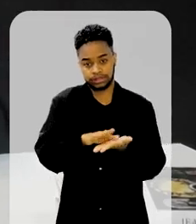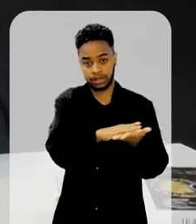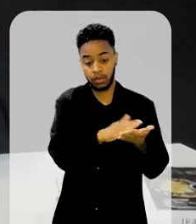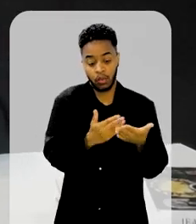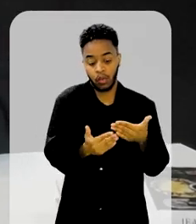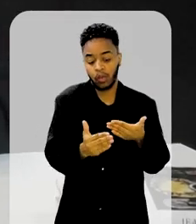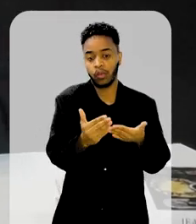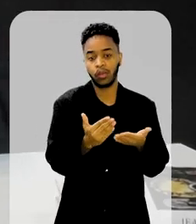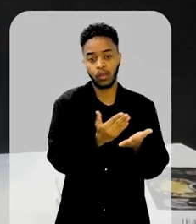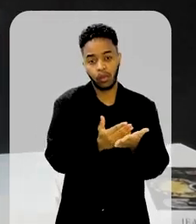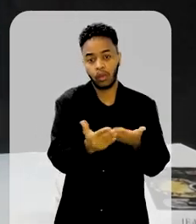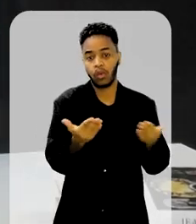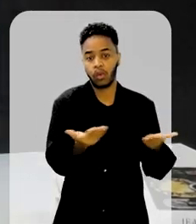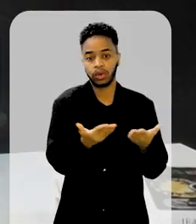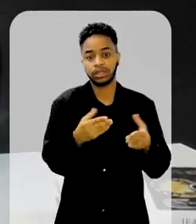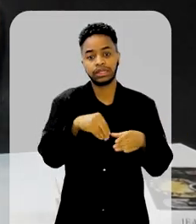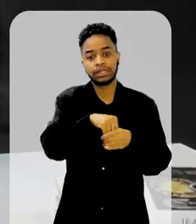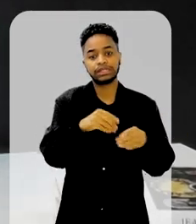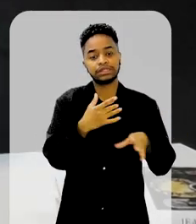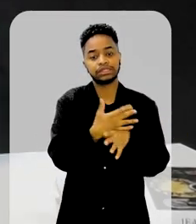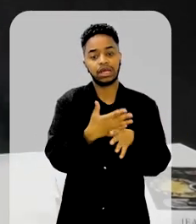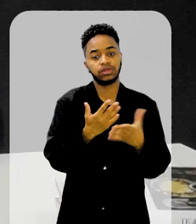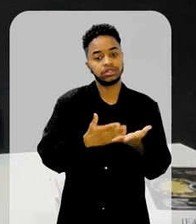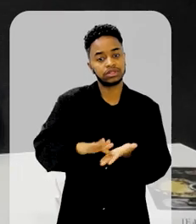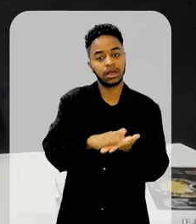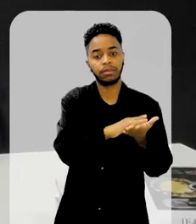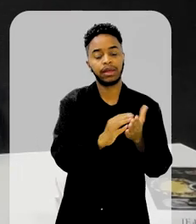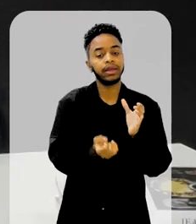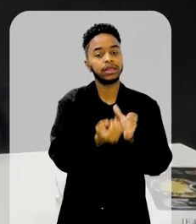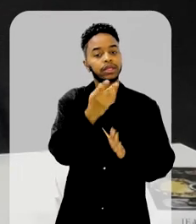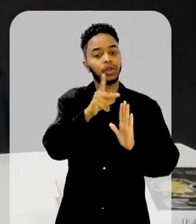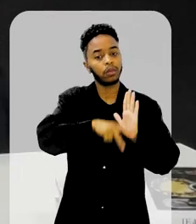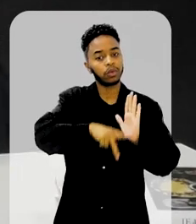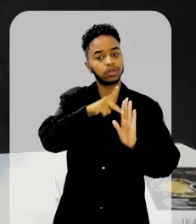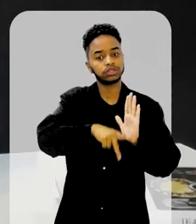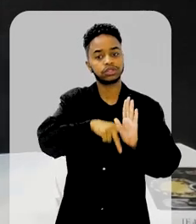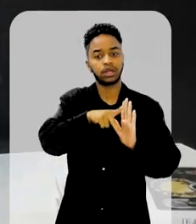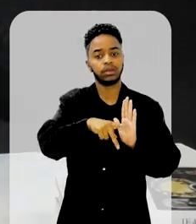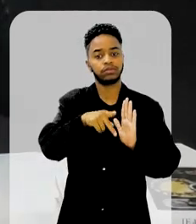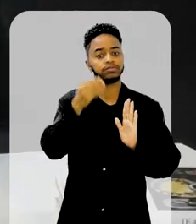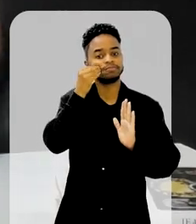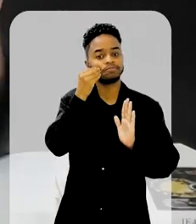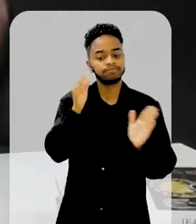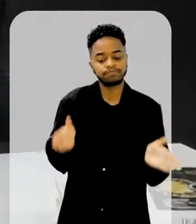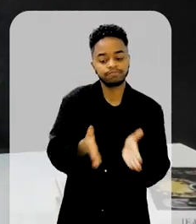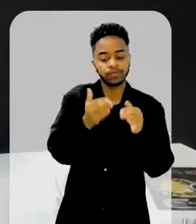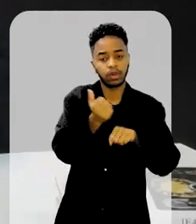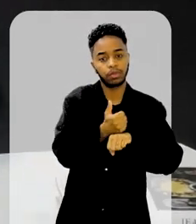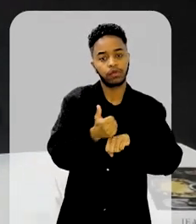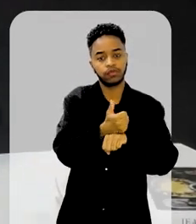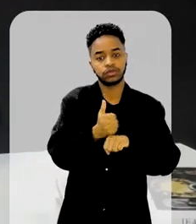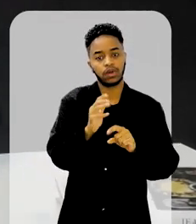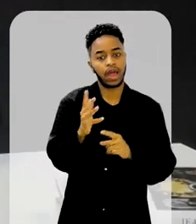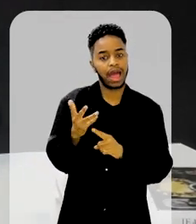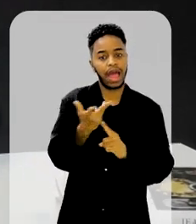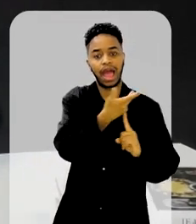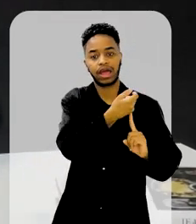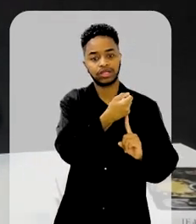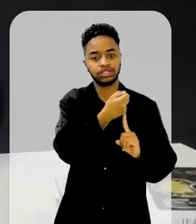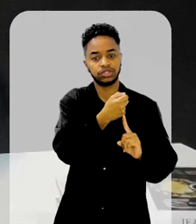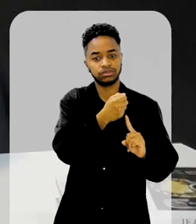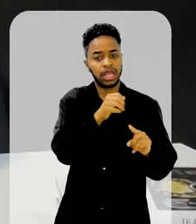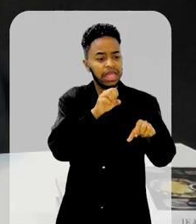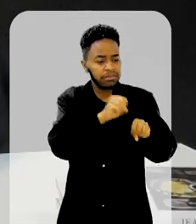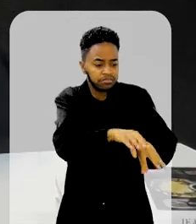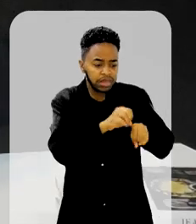escolas a partir de hoje vai dentro da da cidade do sampo criar um projeto de profissionalização